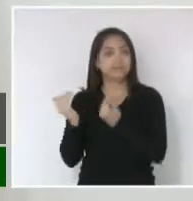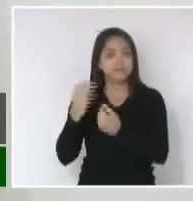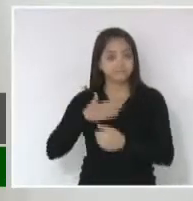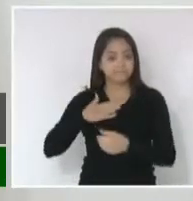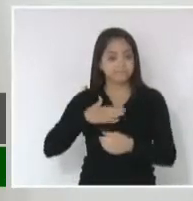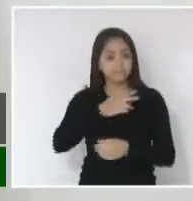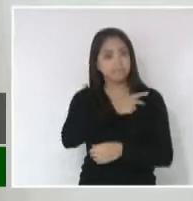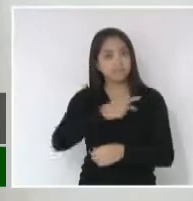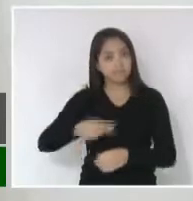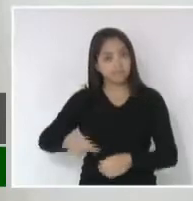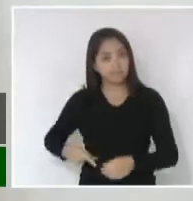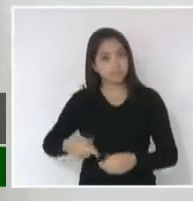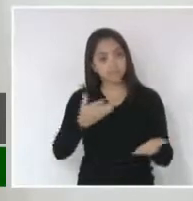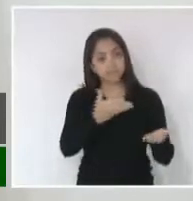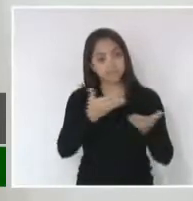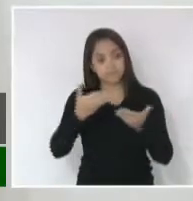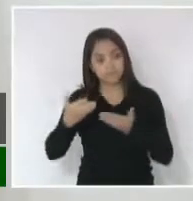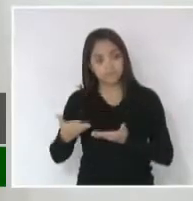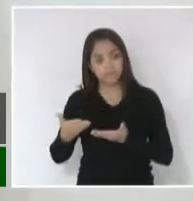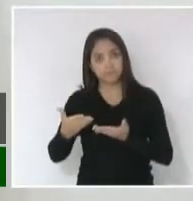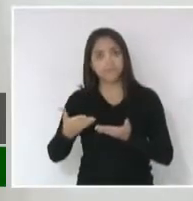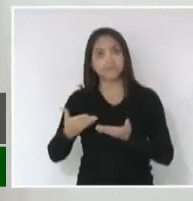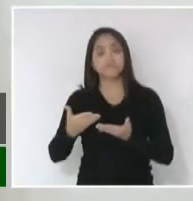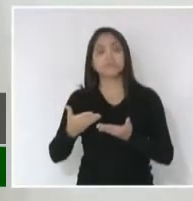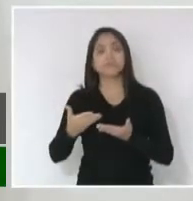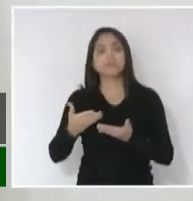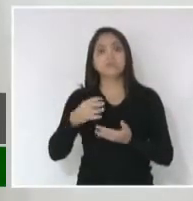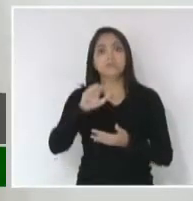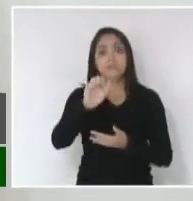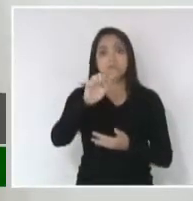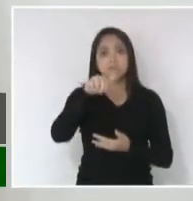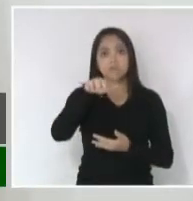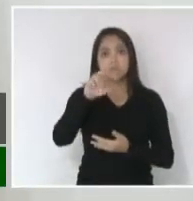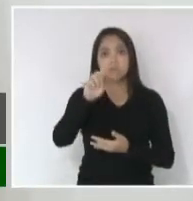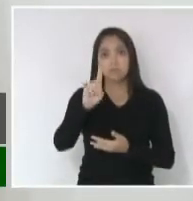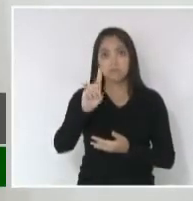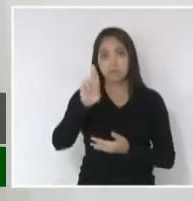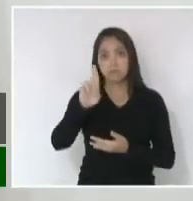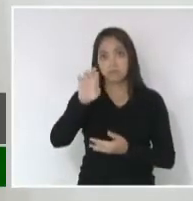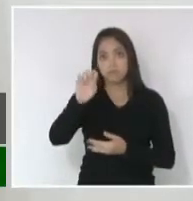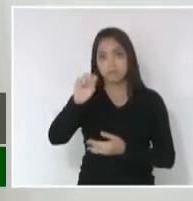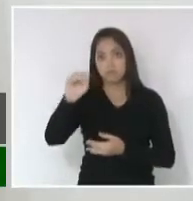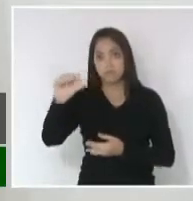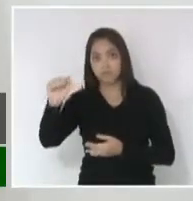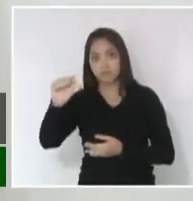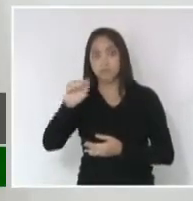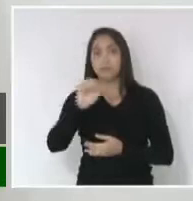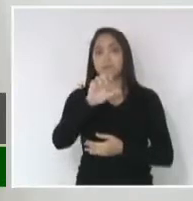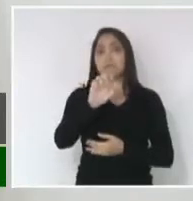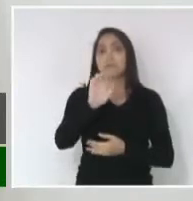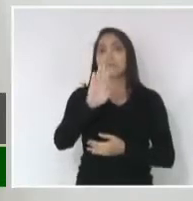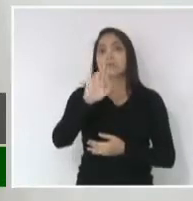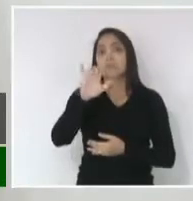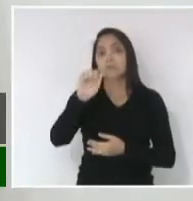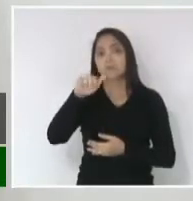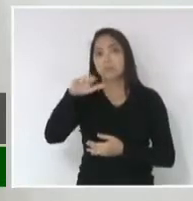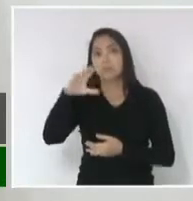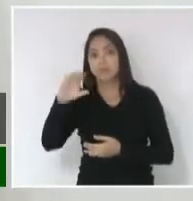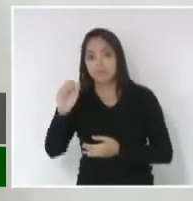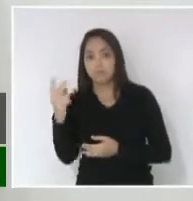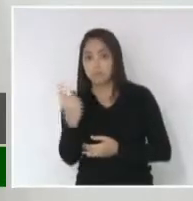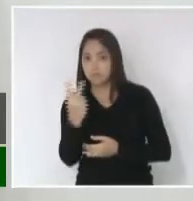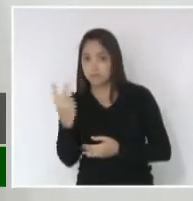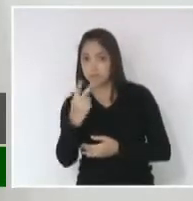de receber as consultoras da Fiesc, Andressa e Bianca, que vieram apresentar duas